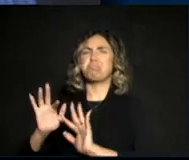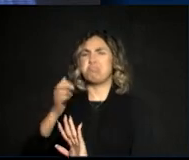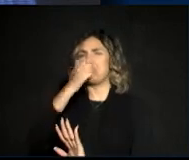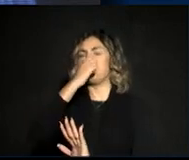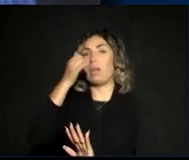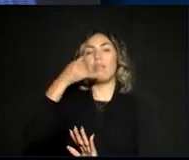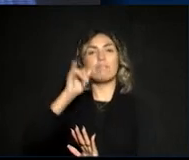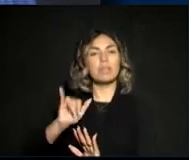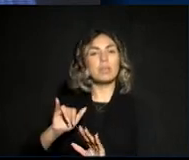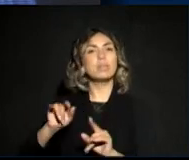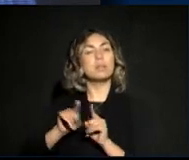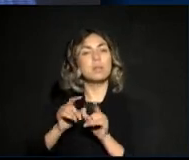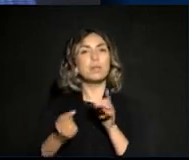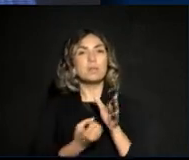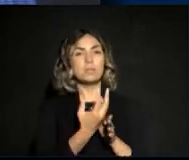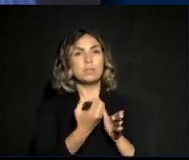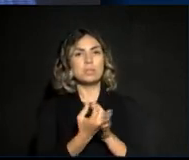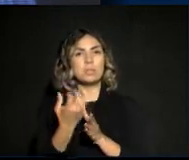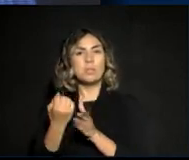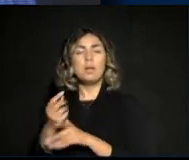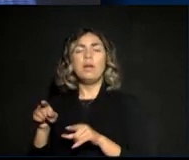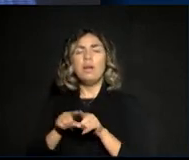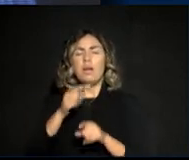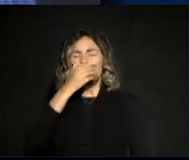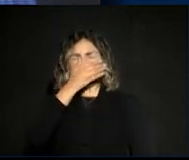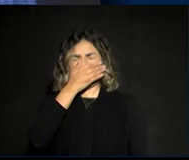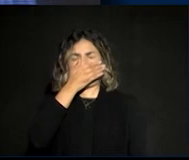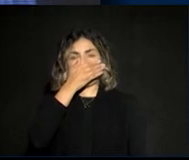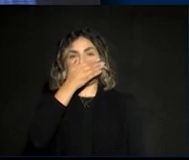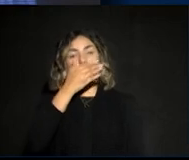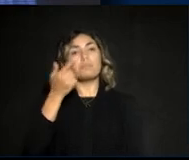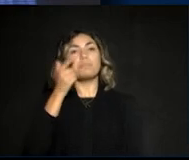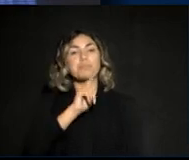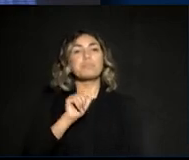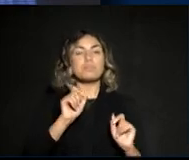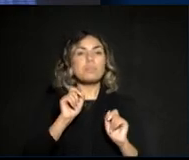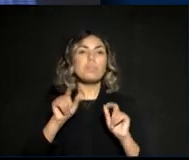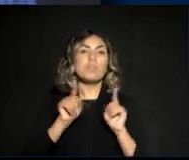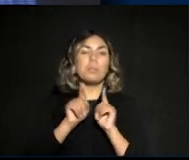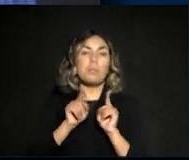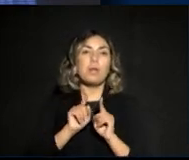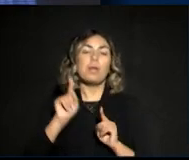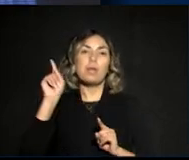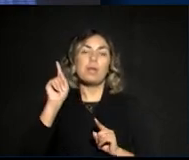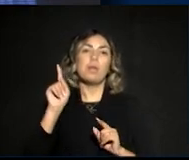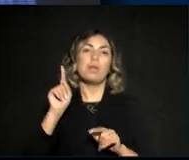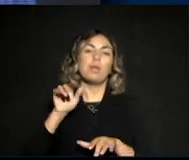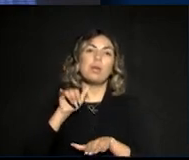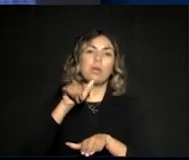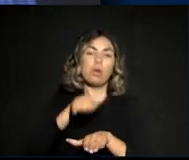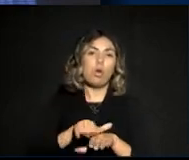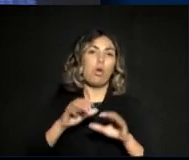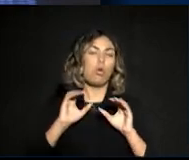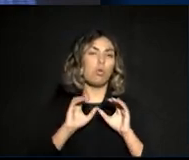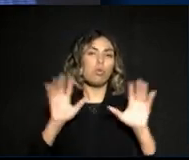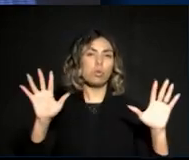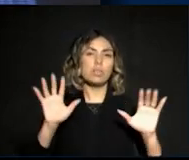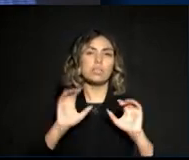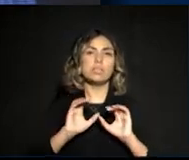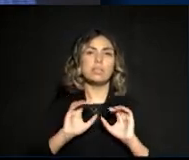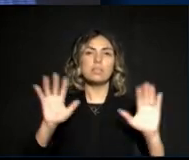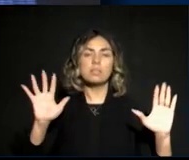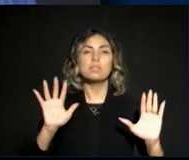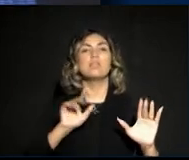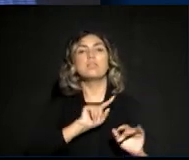né Nós fizemos o modelo da desestatização de Congonhas que foi a leilão hoje leilão